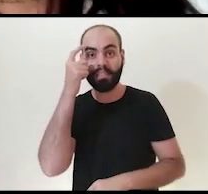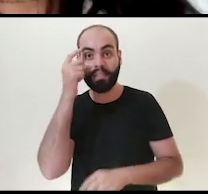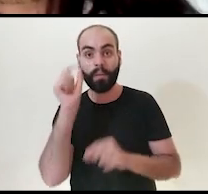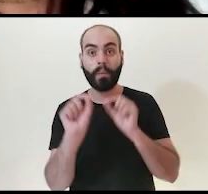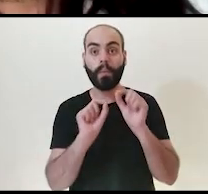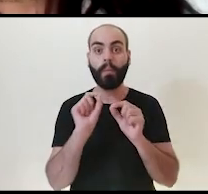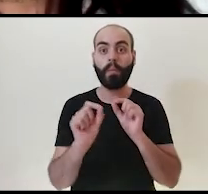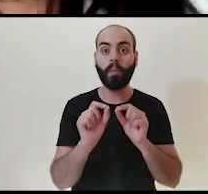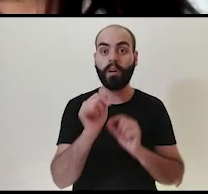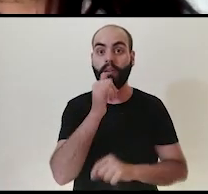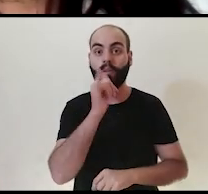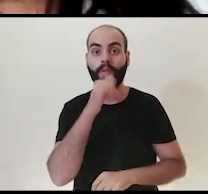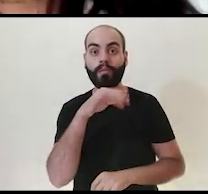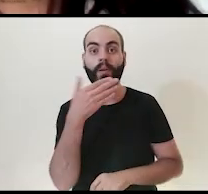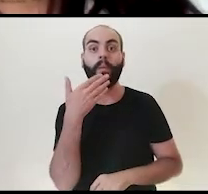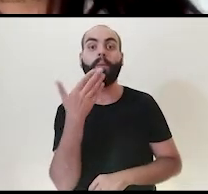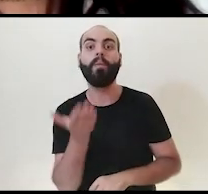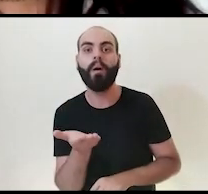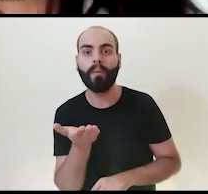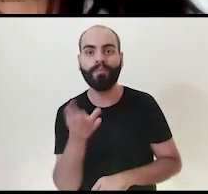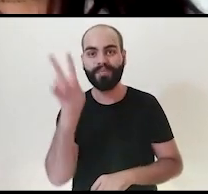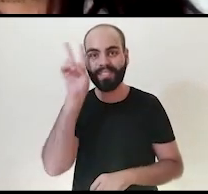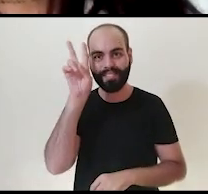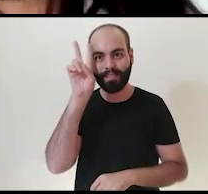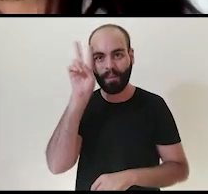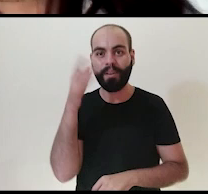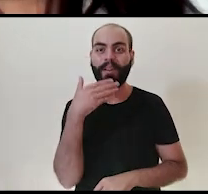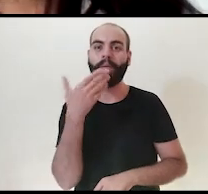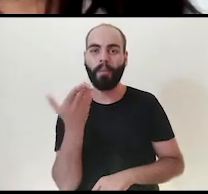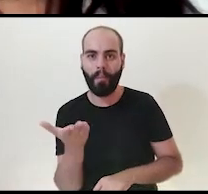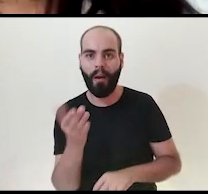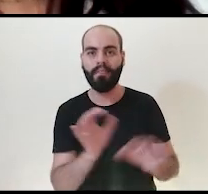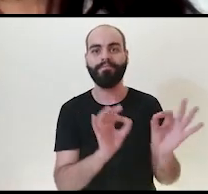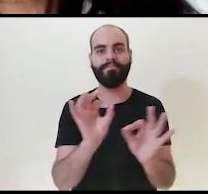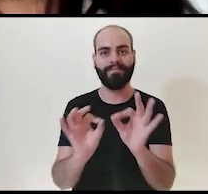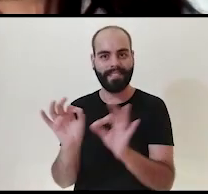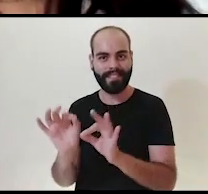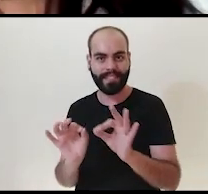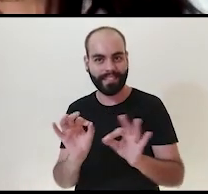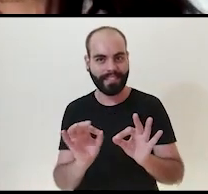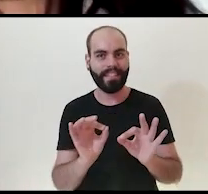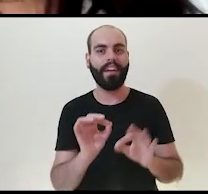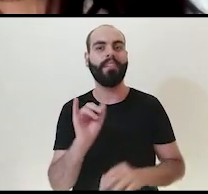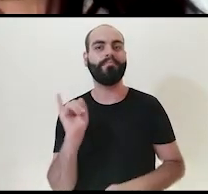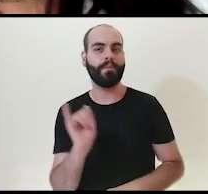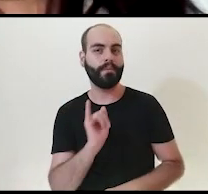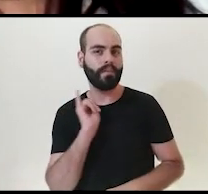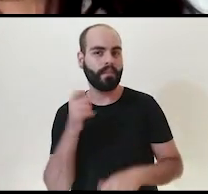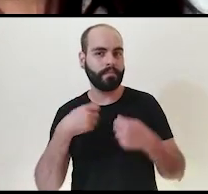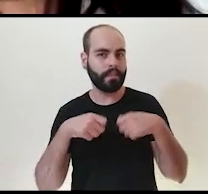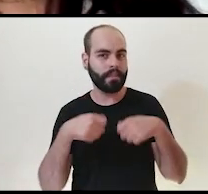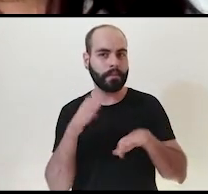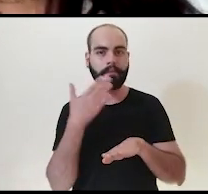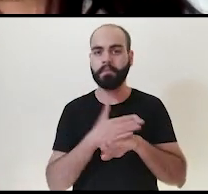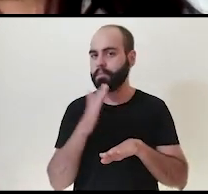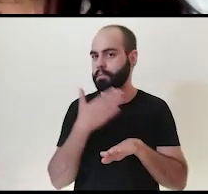quer contar com aquela imagem faz muita diferença, né? E isso também é feito através do treino, né? A gente tem